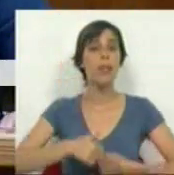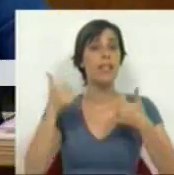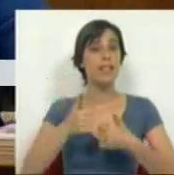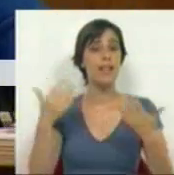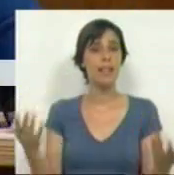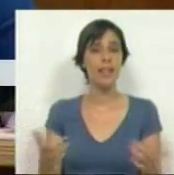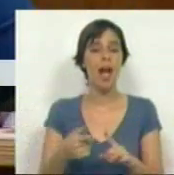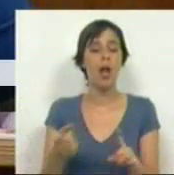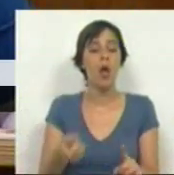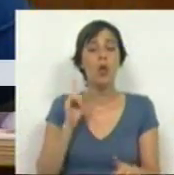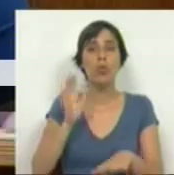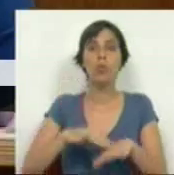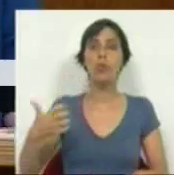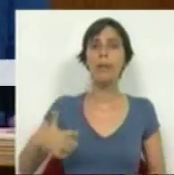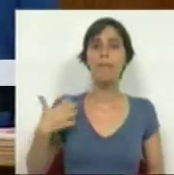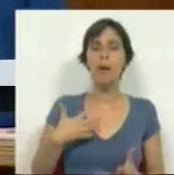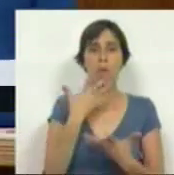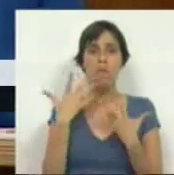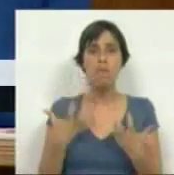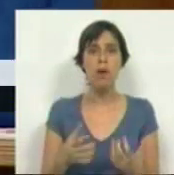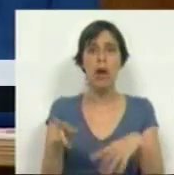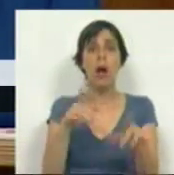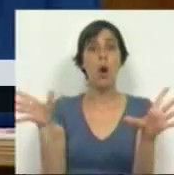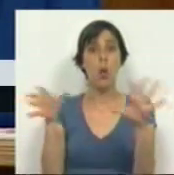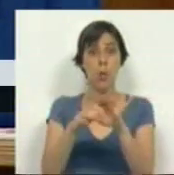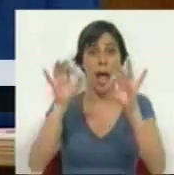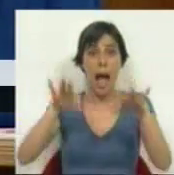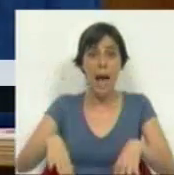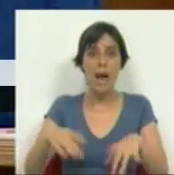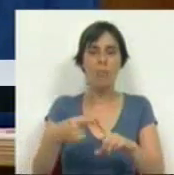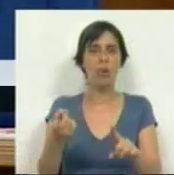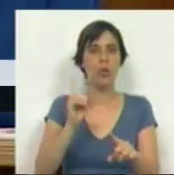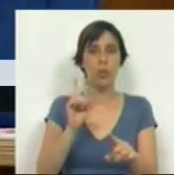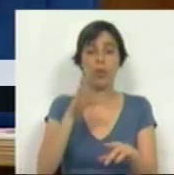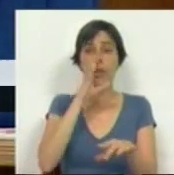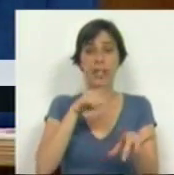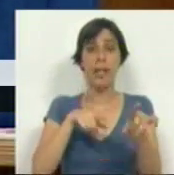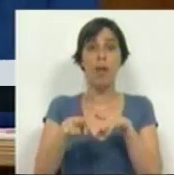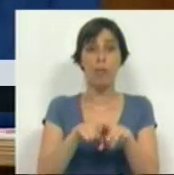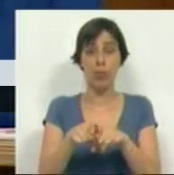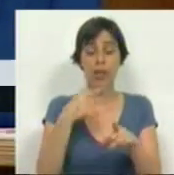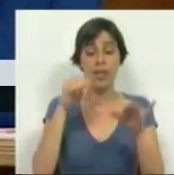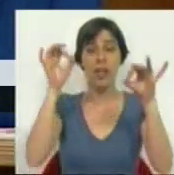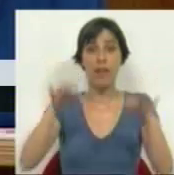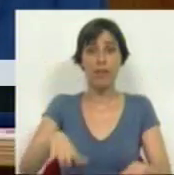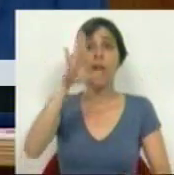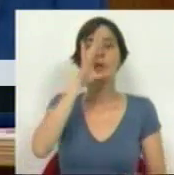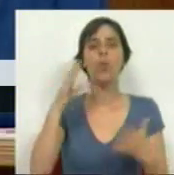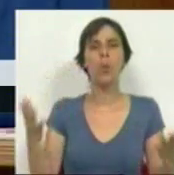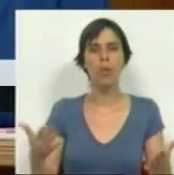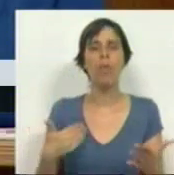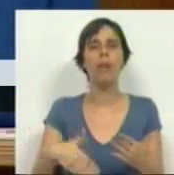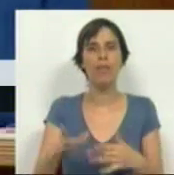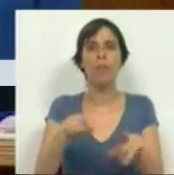essencial. Não é por birras ou amus que esta coligação acabou. Se é a política que ditou o fim do governo,